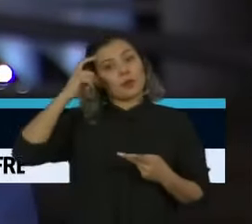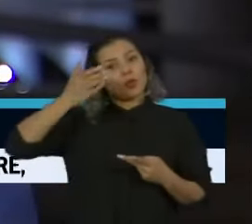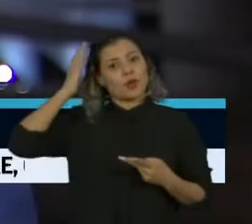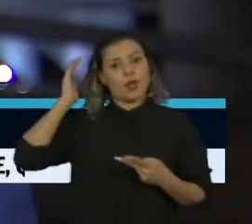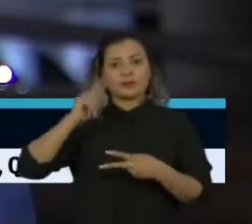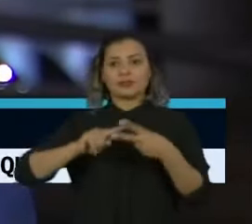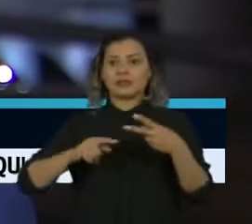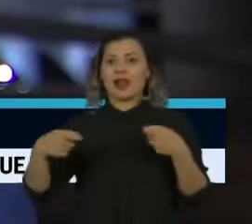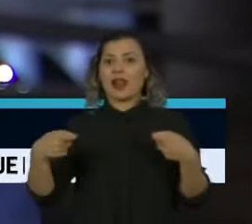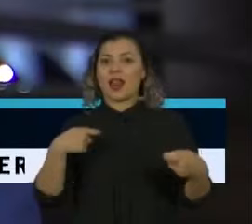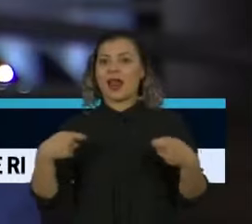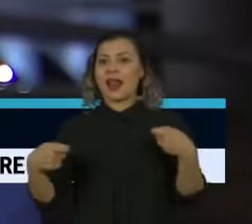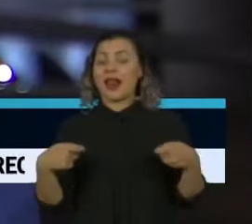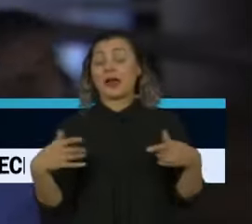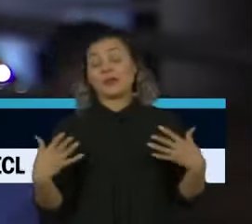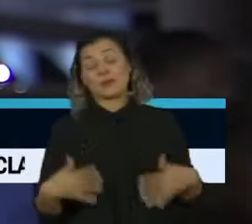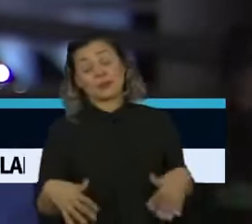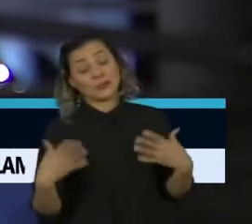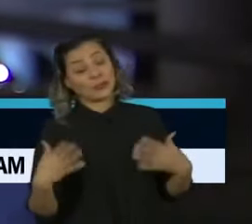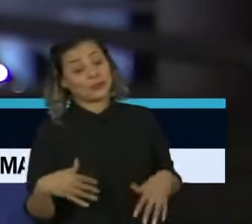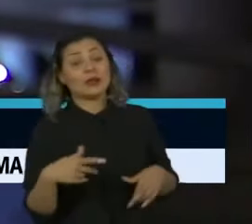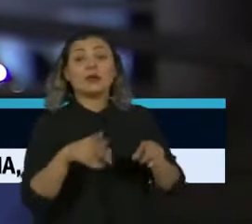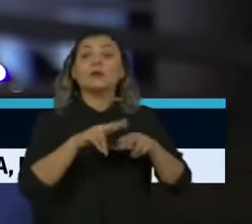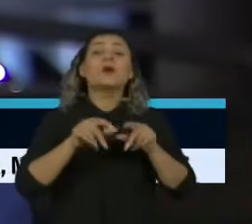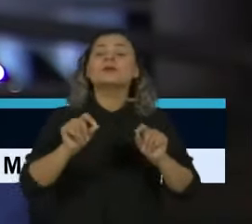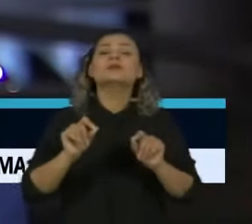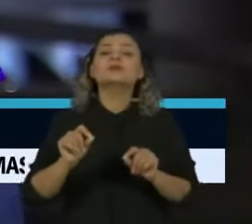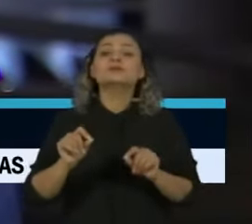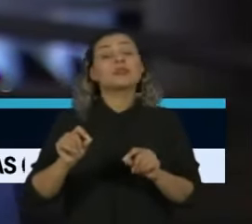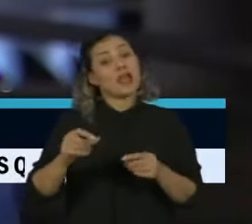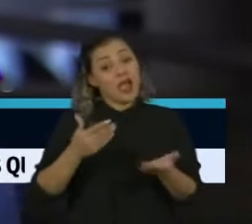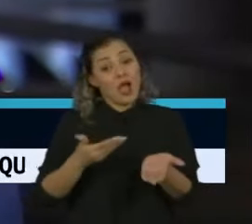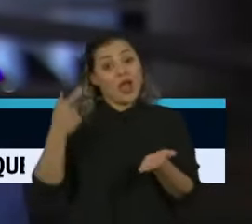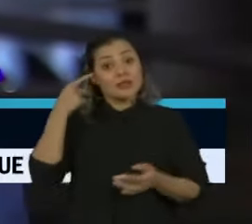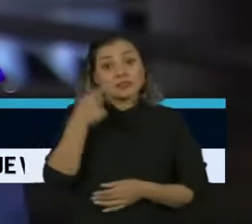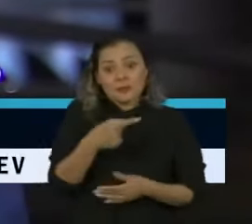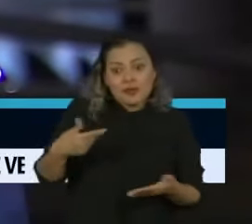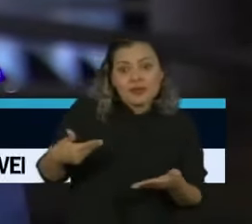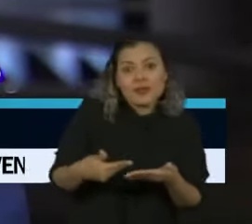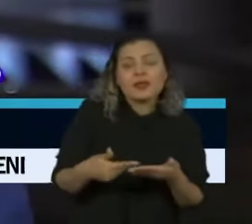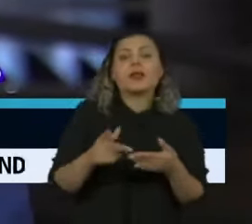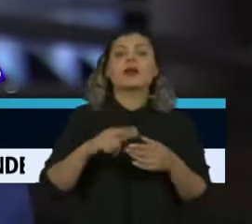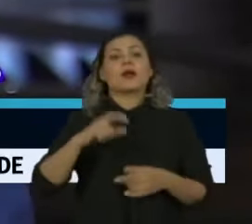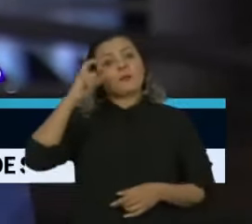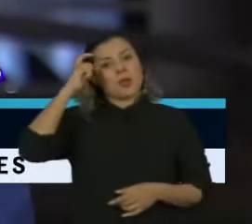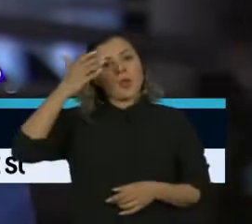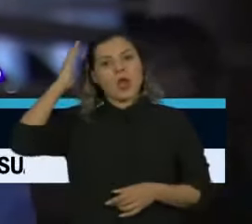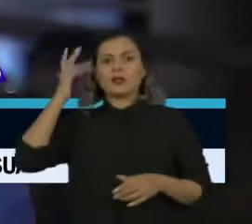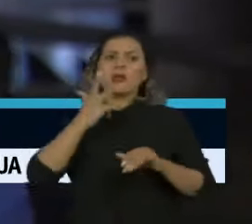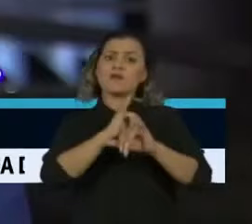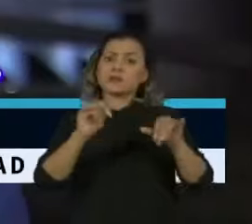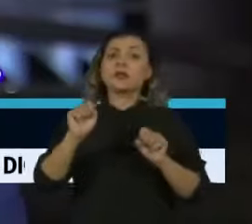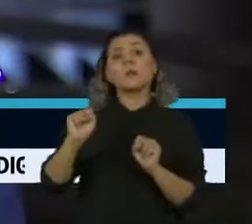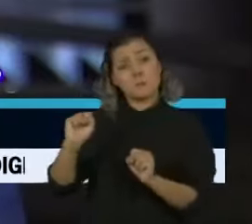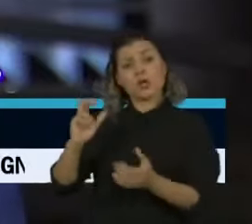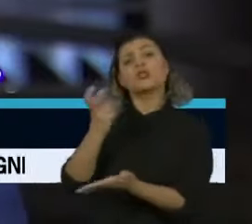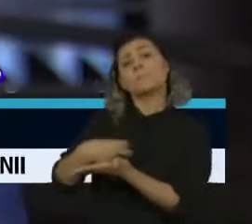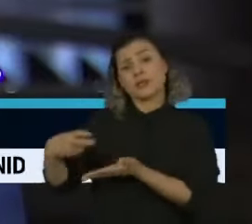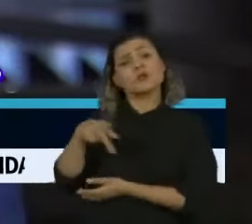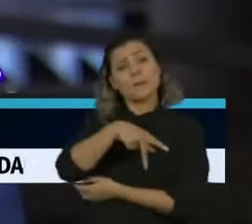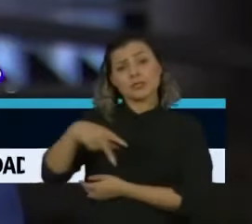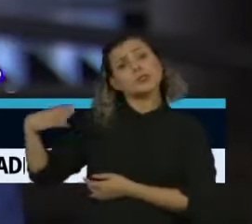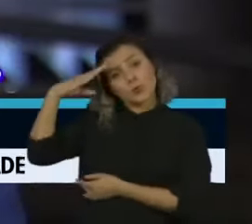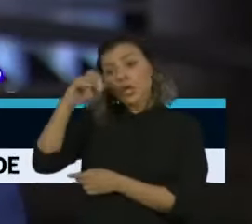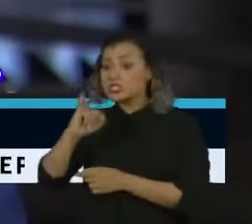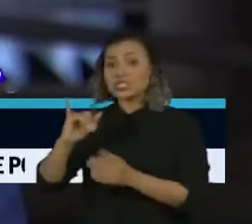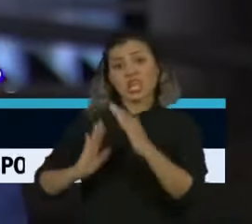estopim desse mal-estar mais recente foi justamente a declaração no começo da semana de Guedes, mencionando a possibilidade de impeachment